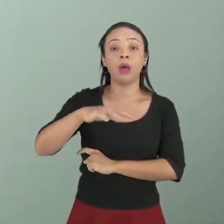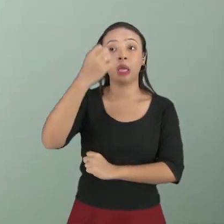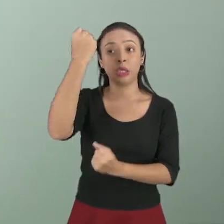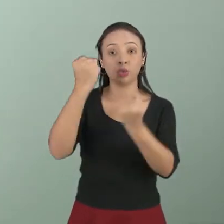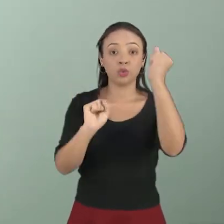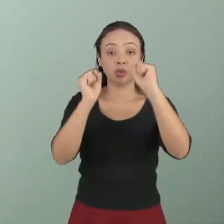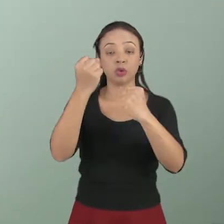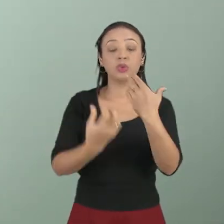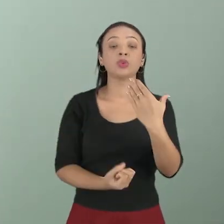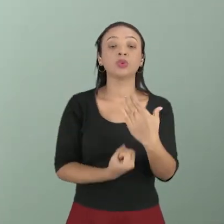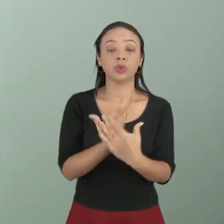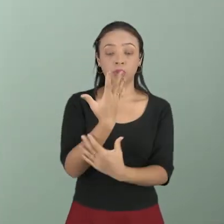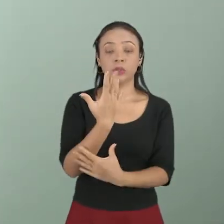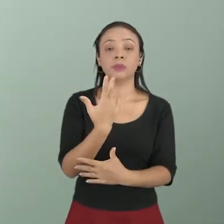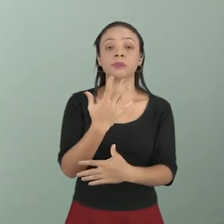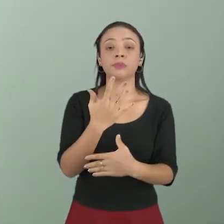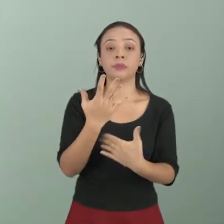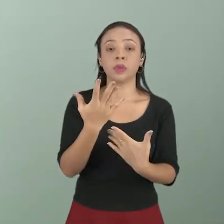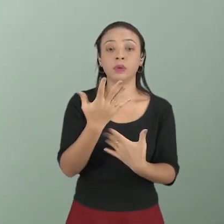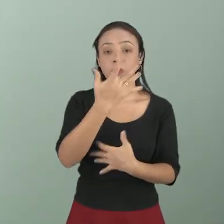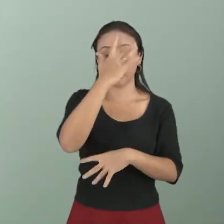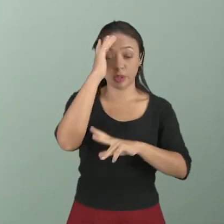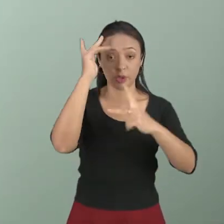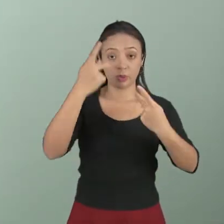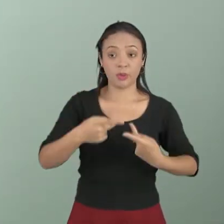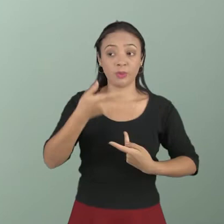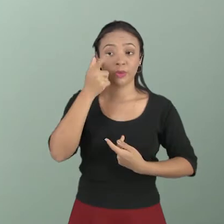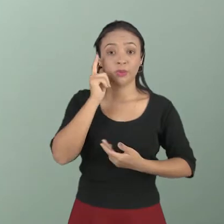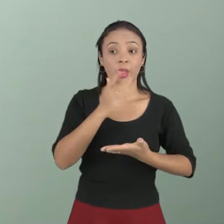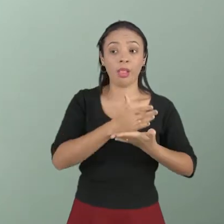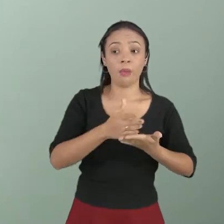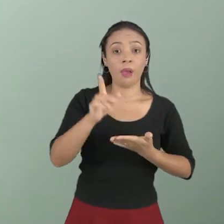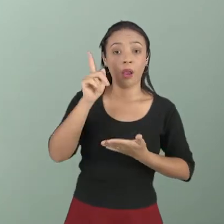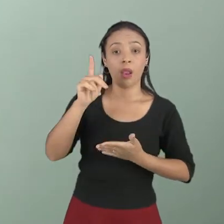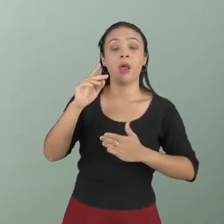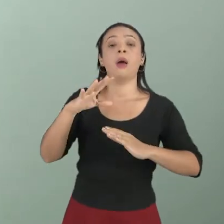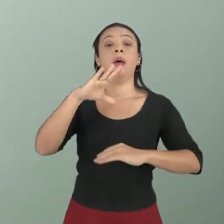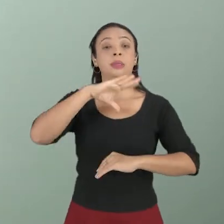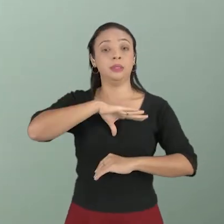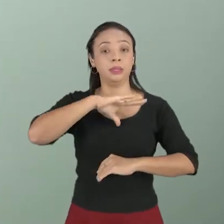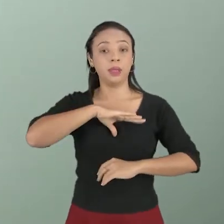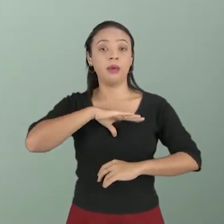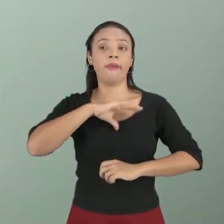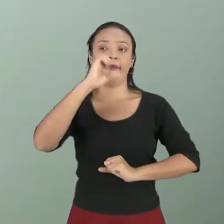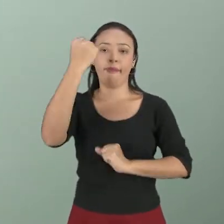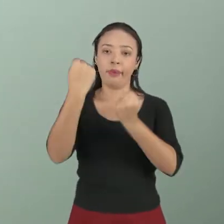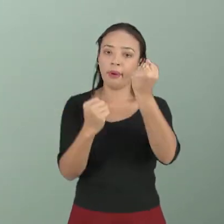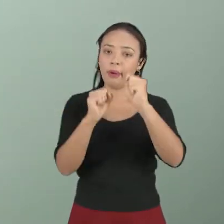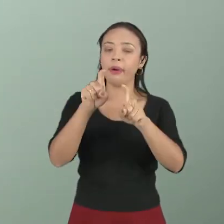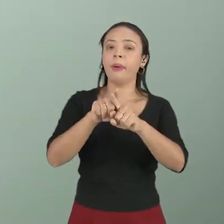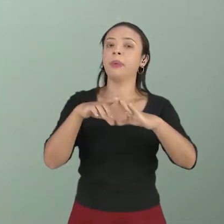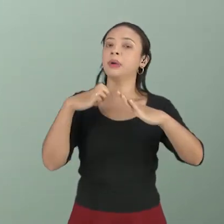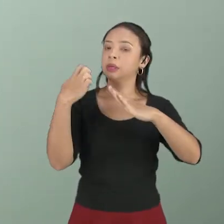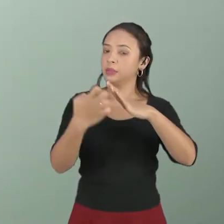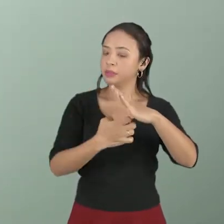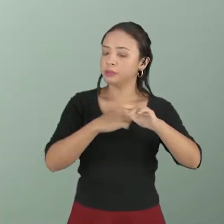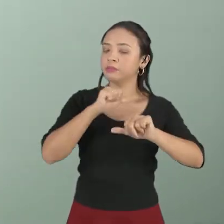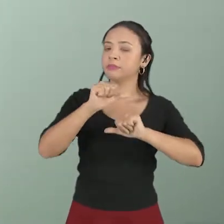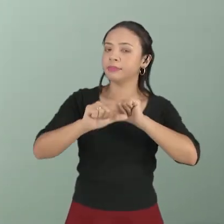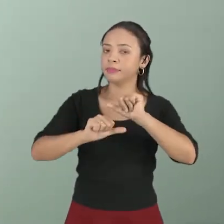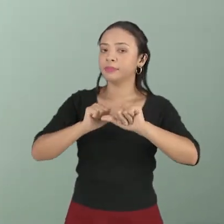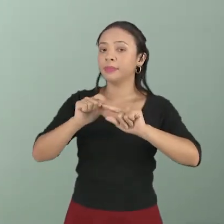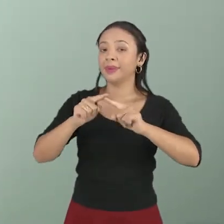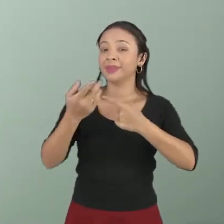as indústrias, que o homem foi para a cidade trabalhar em fábricas, empresas, né, e aí foi mudando. Mas,